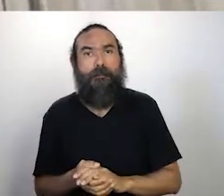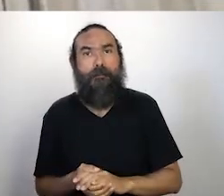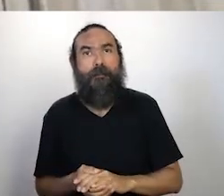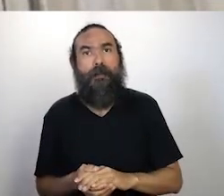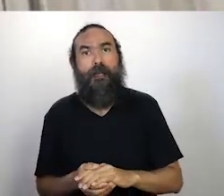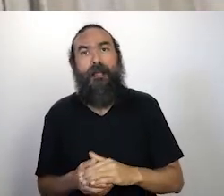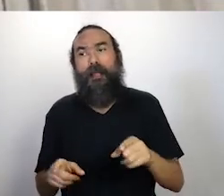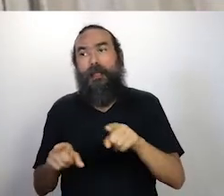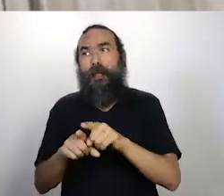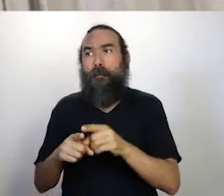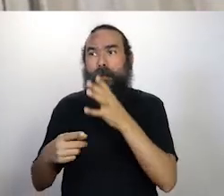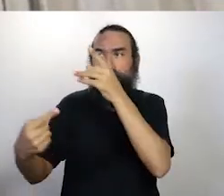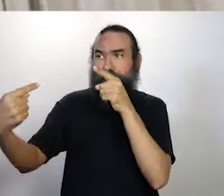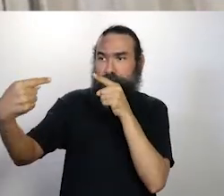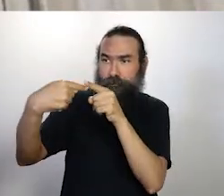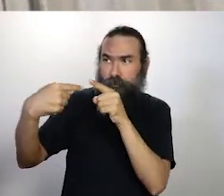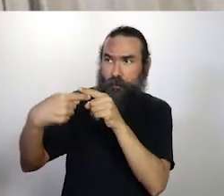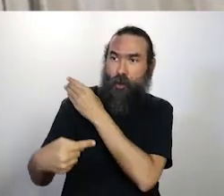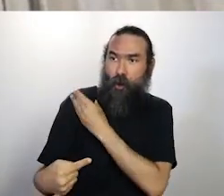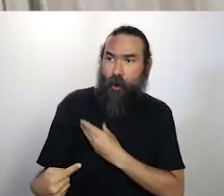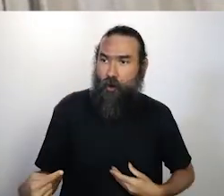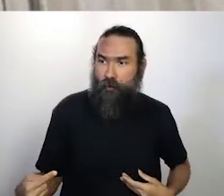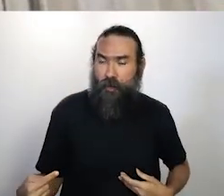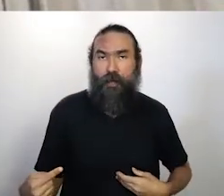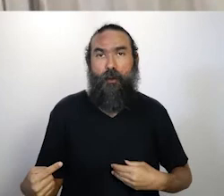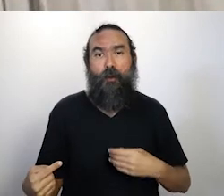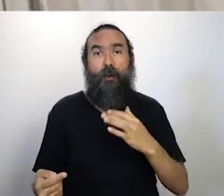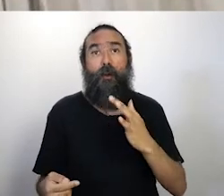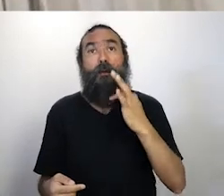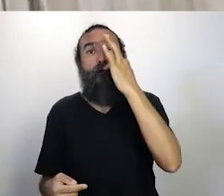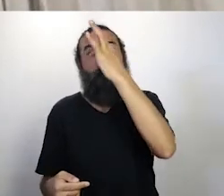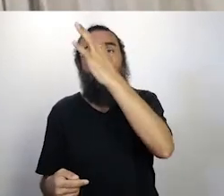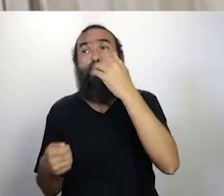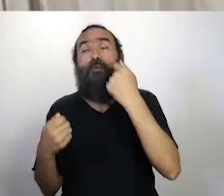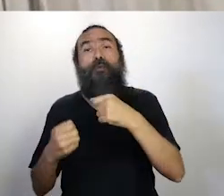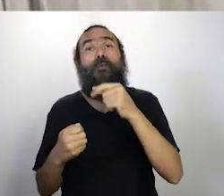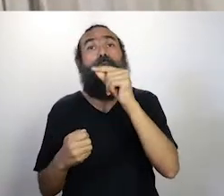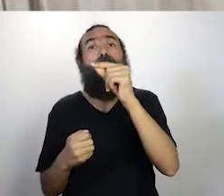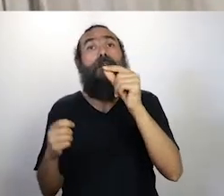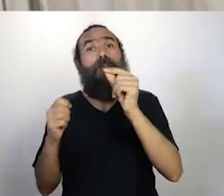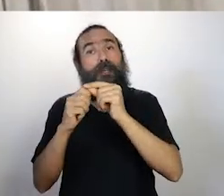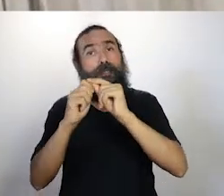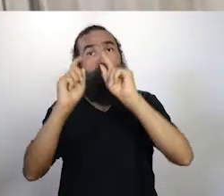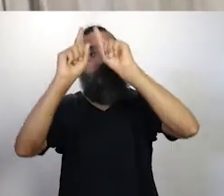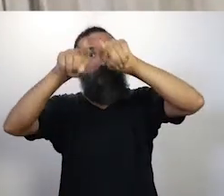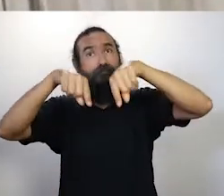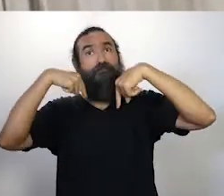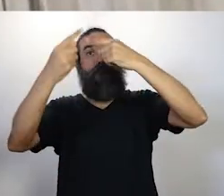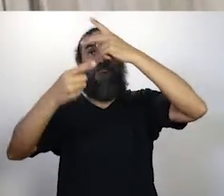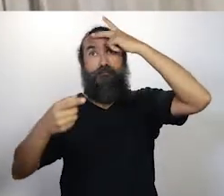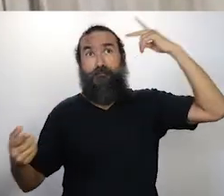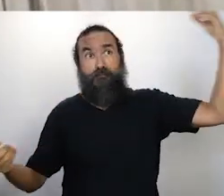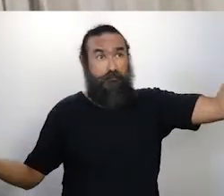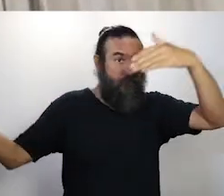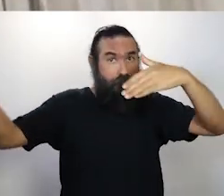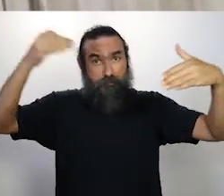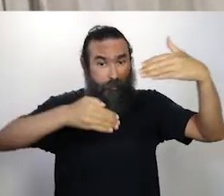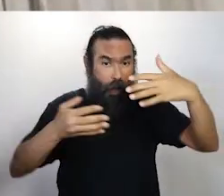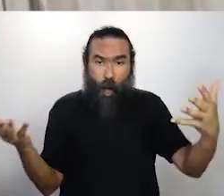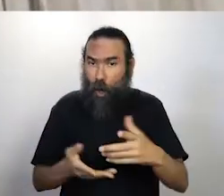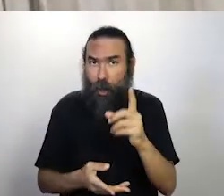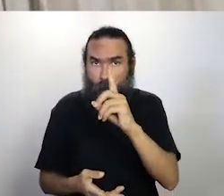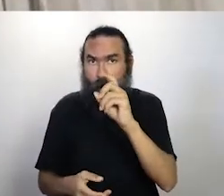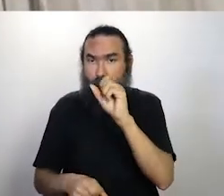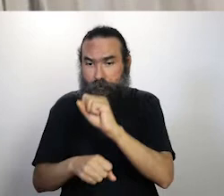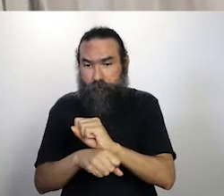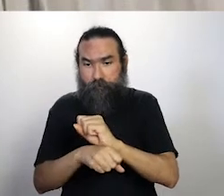garantir de uma conferência presencial, não agora, e que seja diversa e não elitizada, que todas as pessoas possam participar. Então, acho